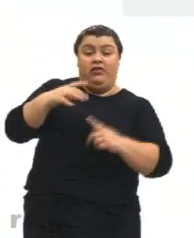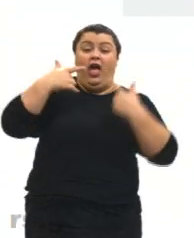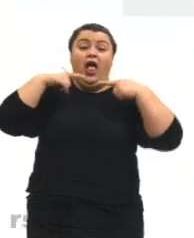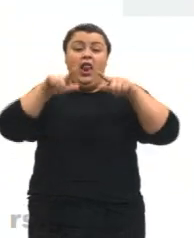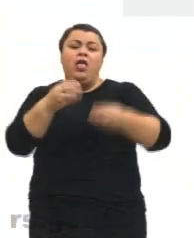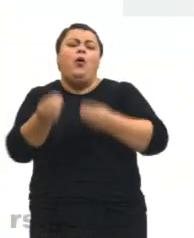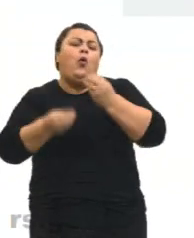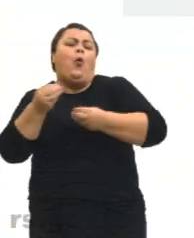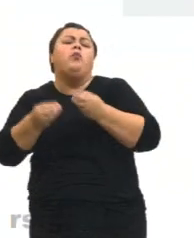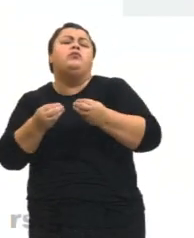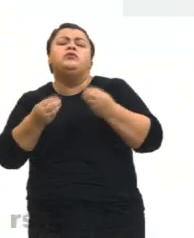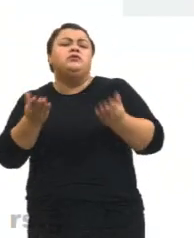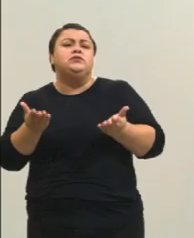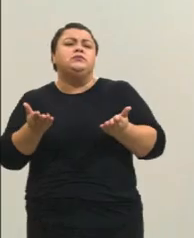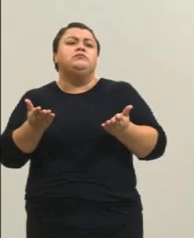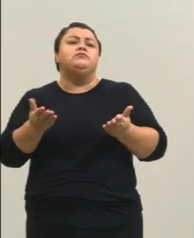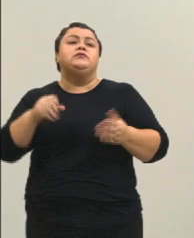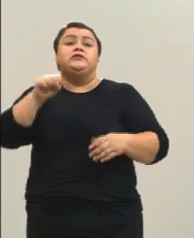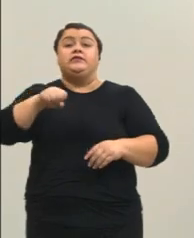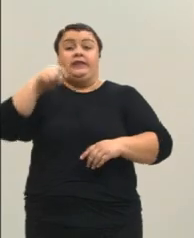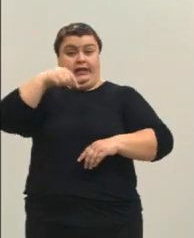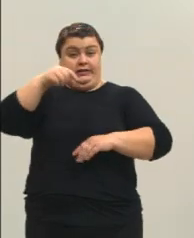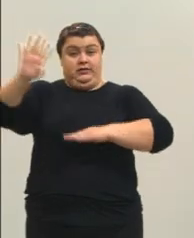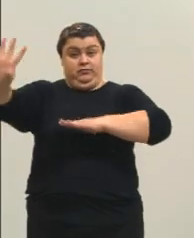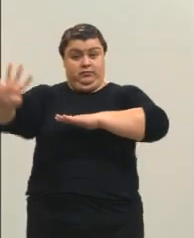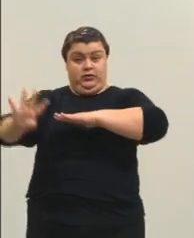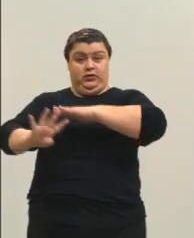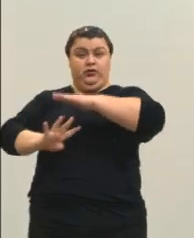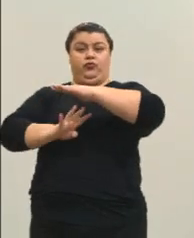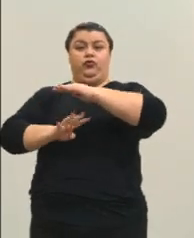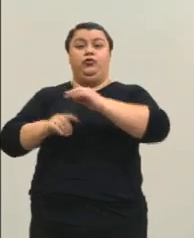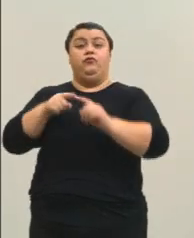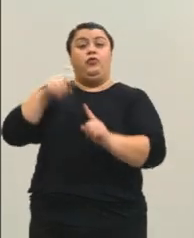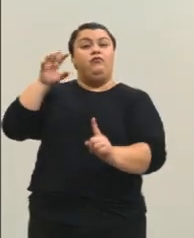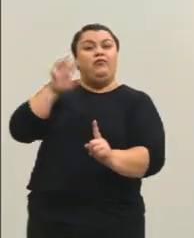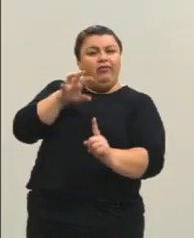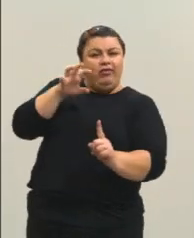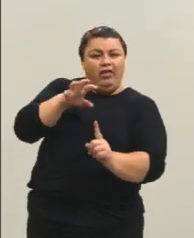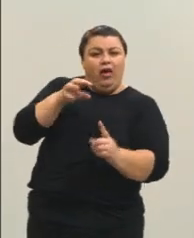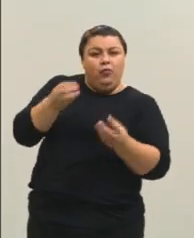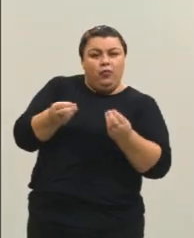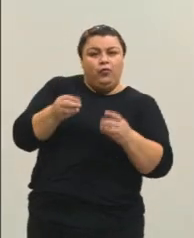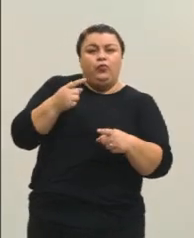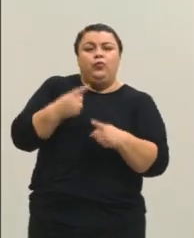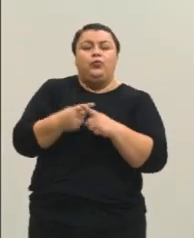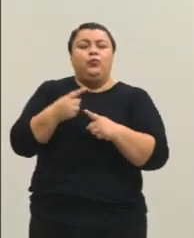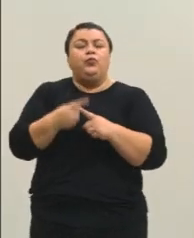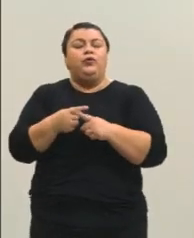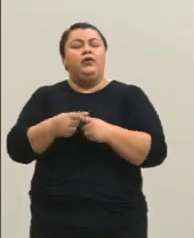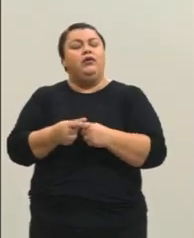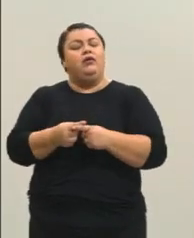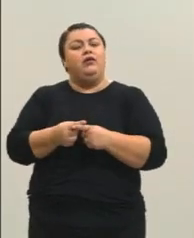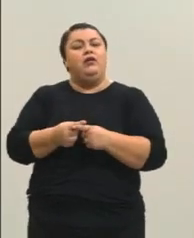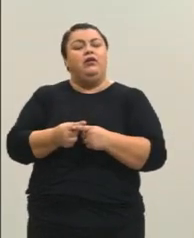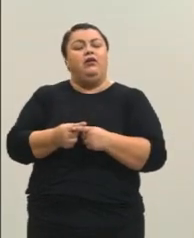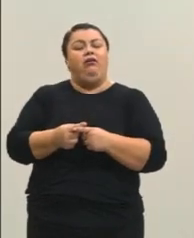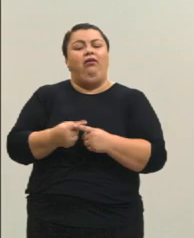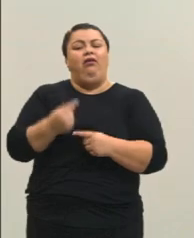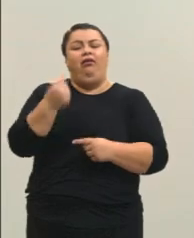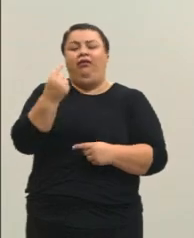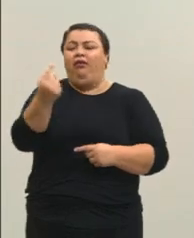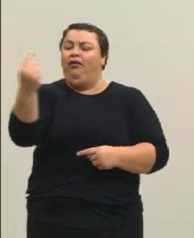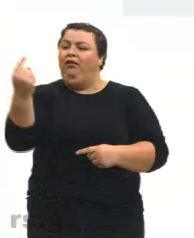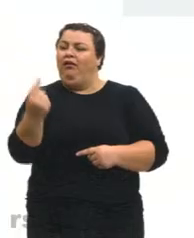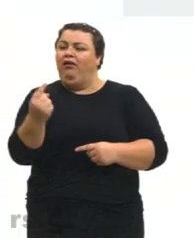como é que isso funciona é os imigrações Então vão influenciar muito exatamente pelo fato de cada